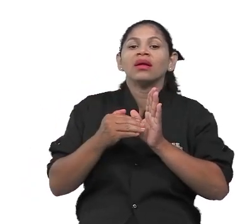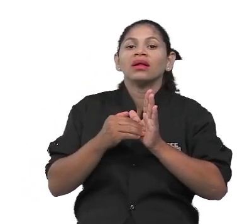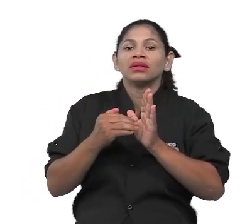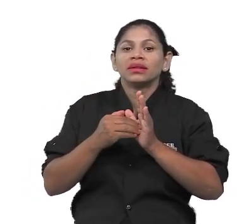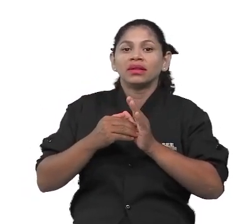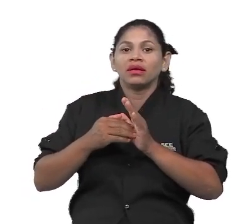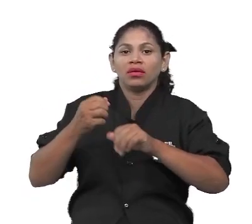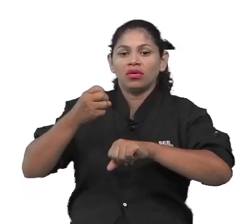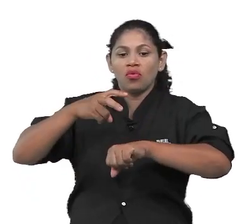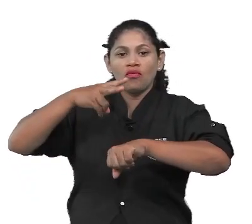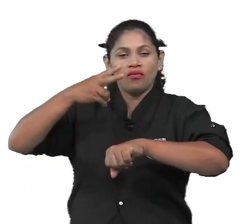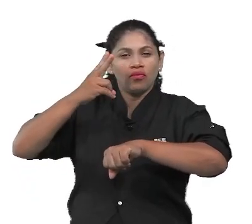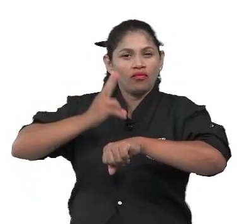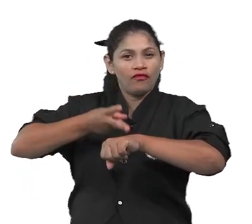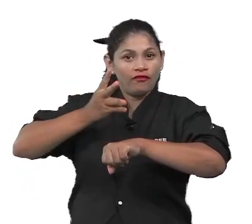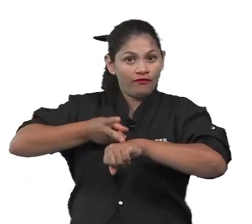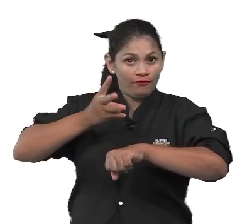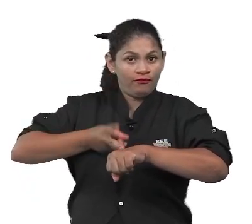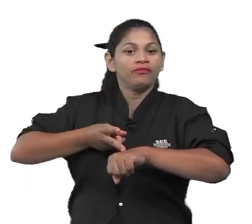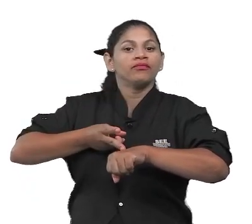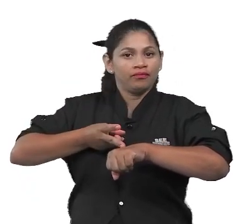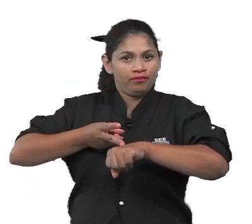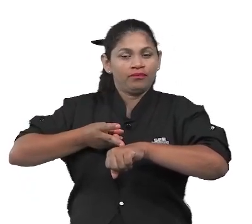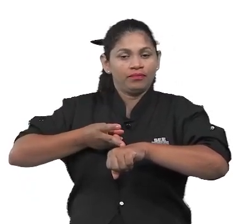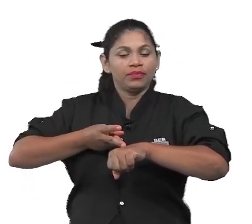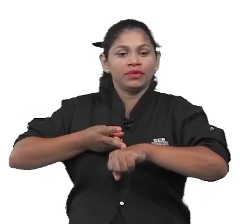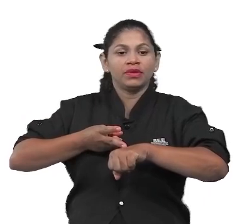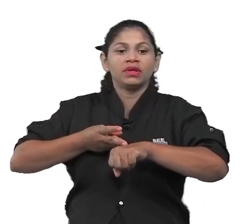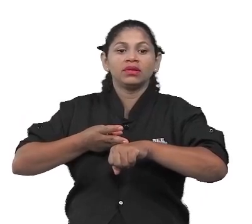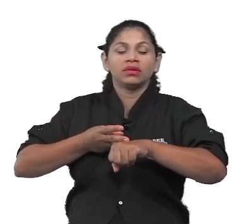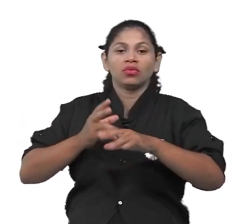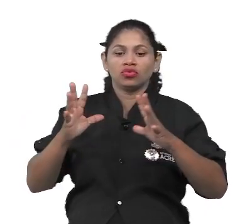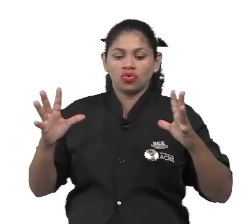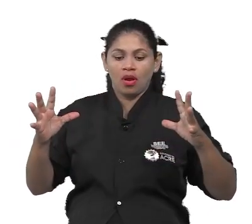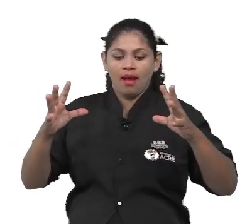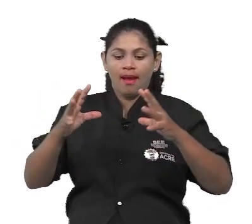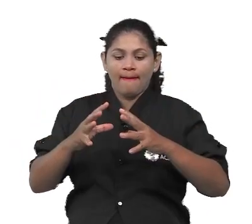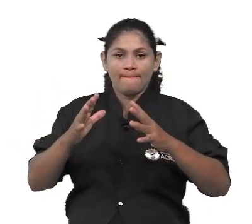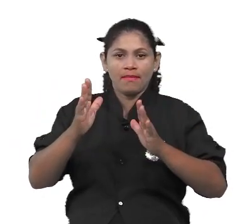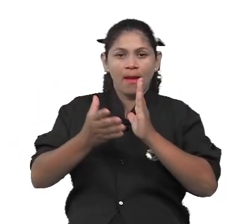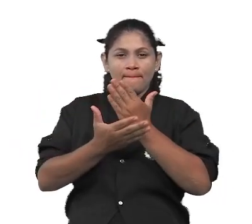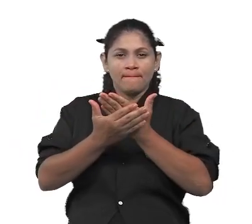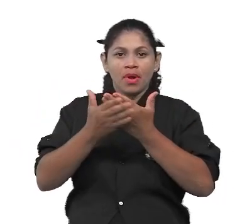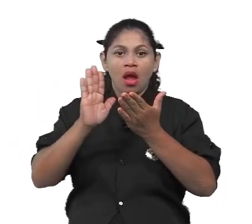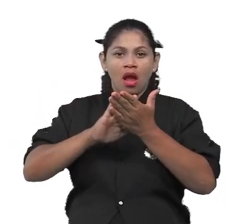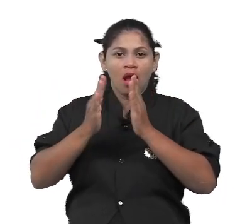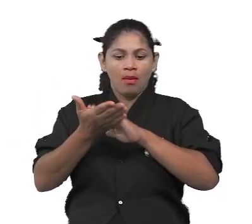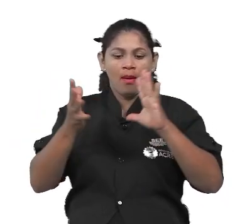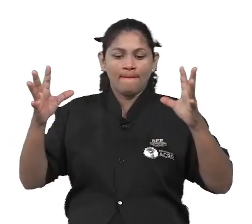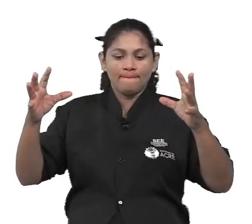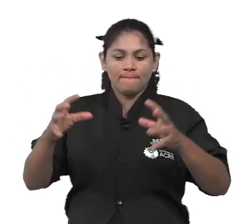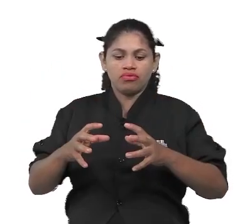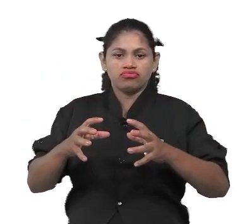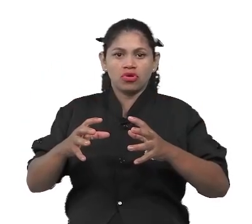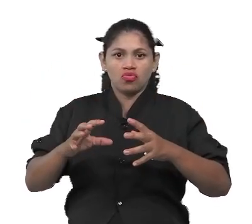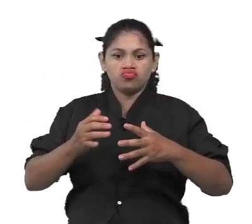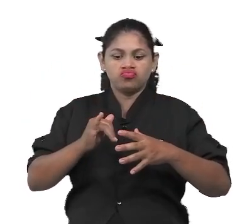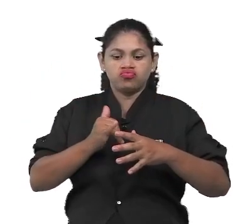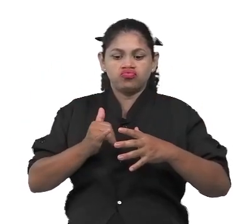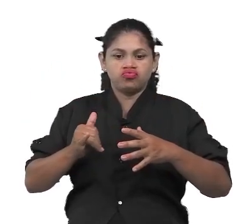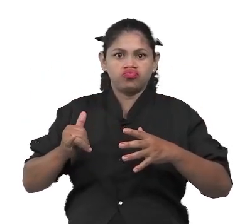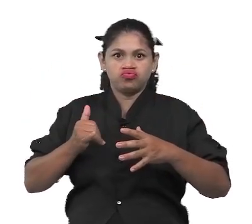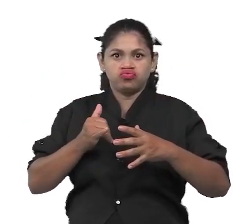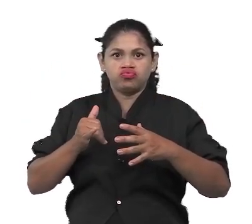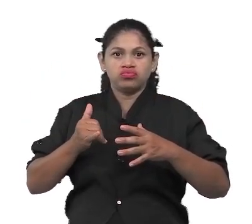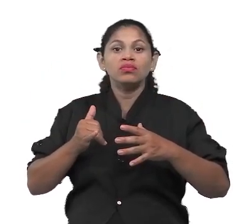gente toca o globo, a nossa mão ela é mais condutiva que o ar que está dentro ali do globo. Então, a corrente elétrica, ela vai o quê? Ela vai